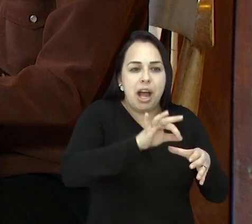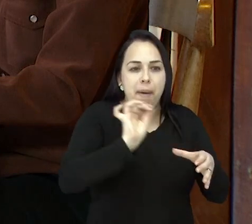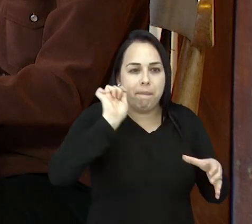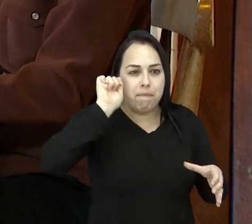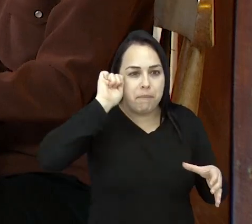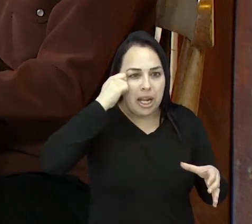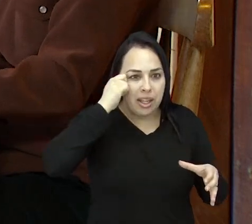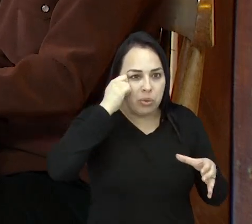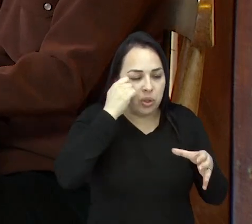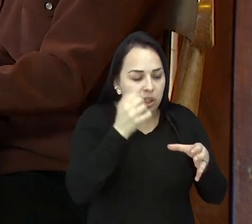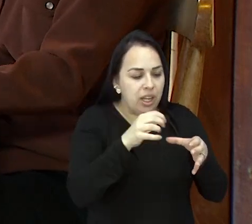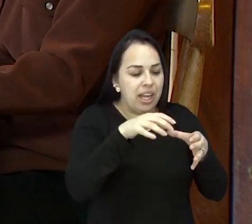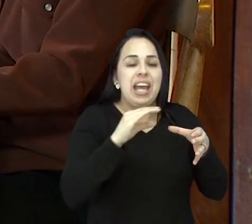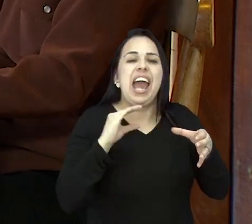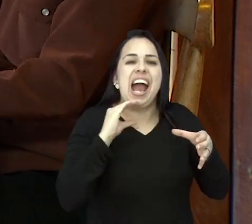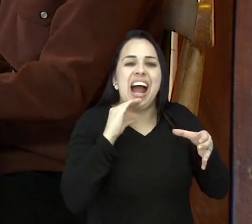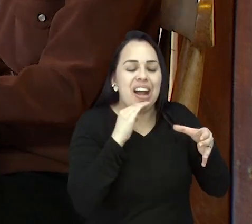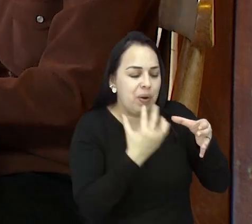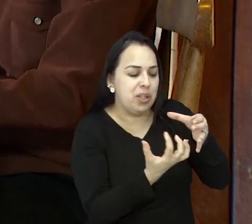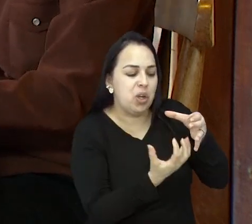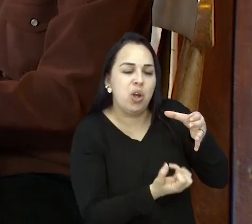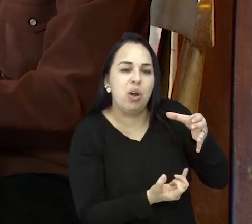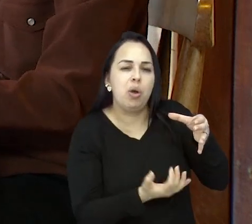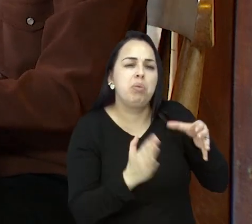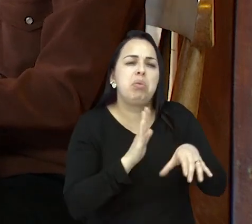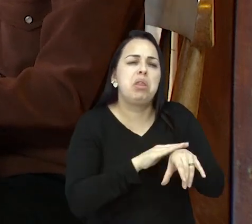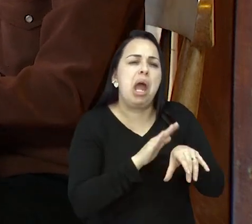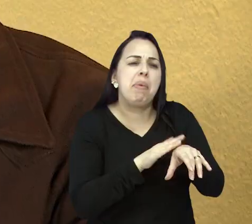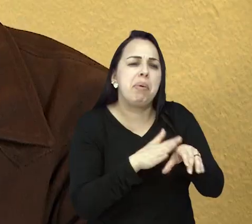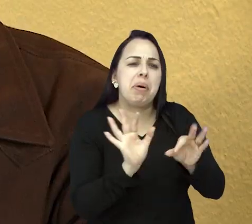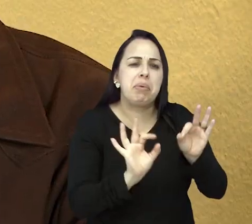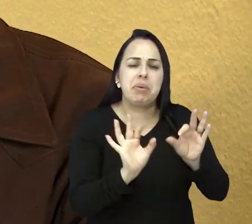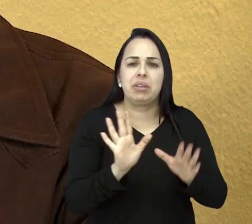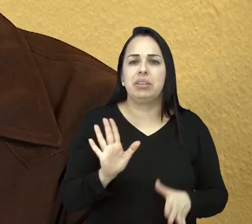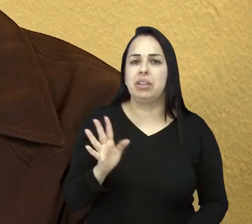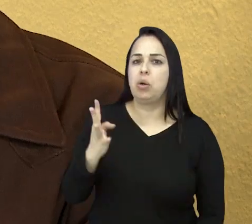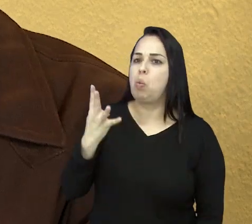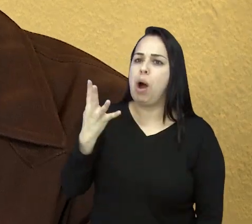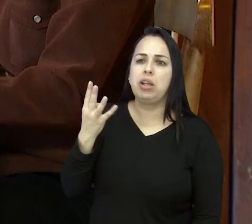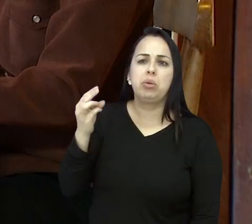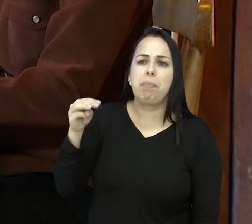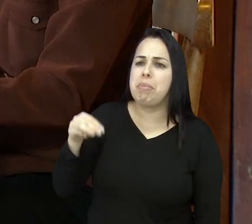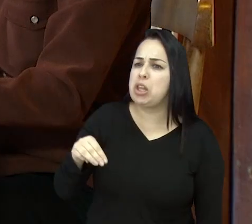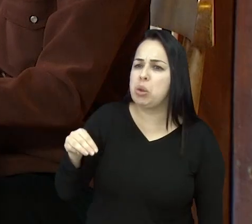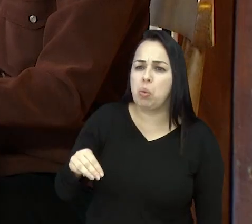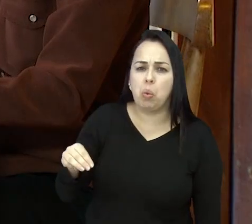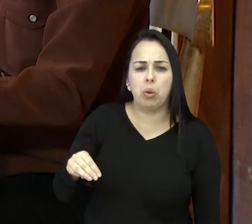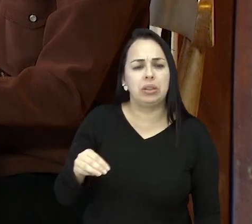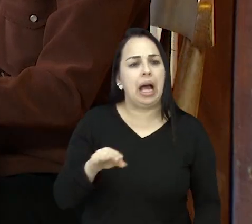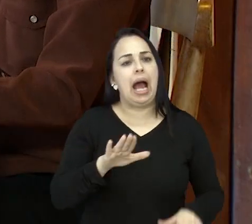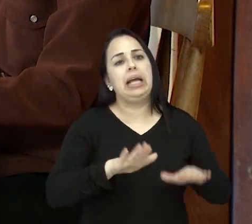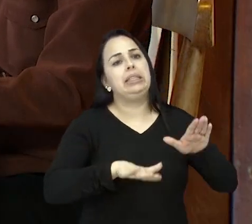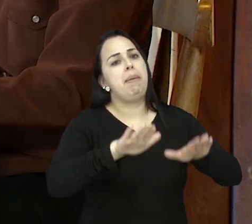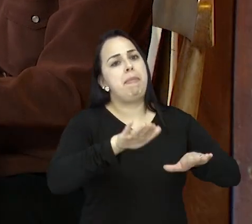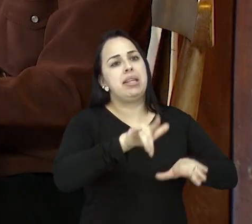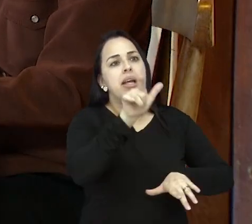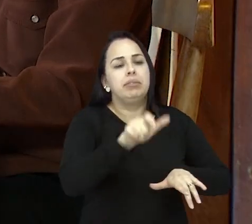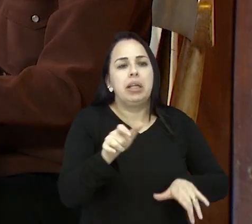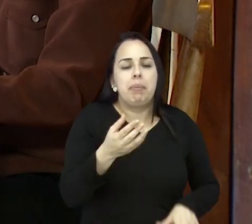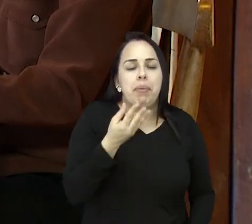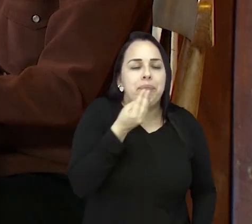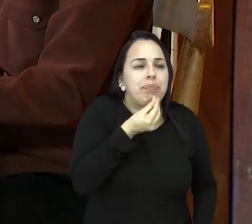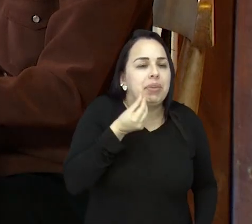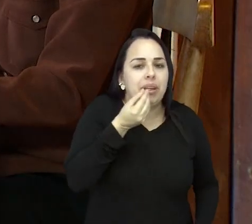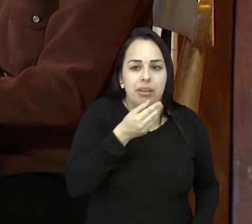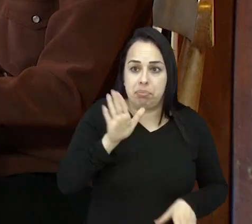que fica na infusão quente, quanto tempo mais ou menos, Raquel? De 4 a 5 minutos. Aí depende também do paladar. Isso. O chá